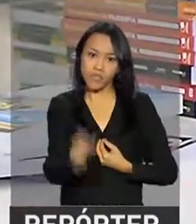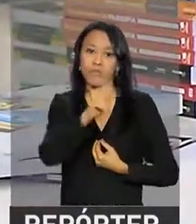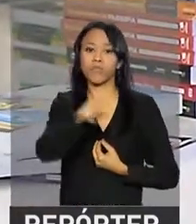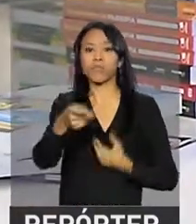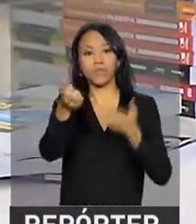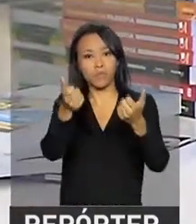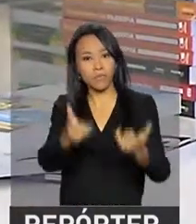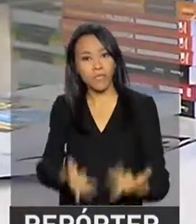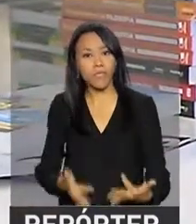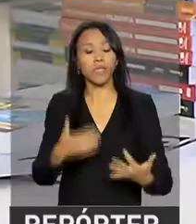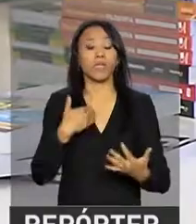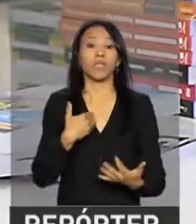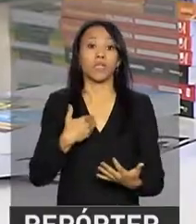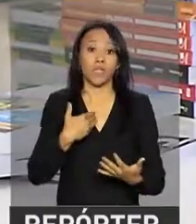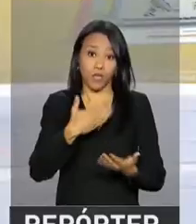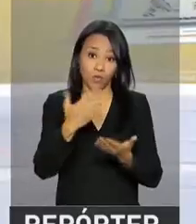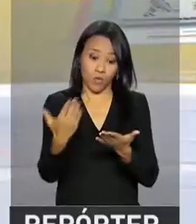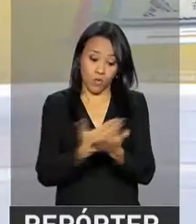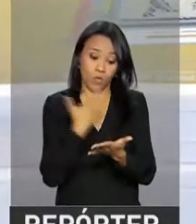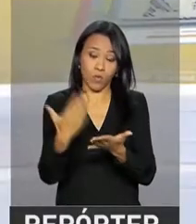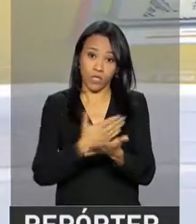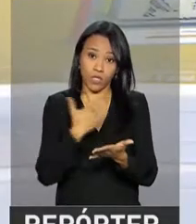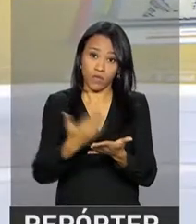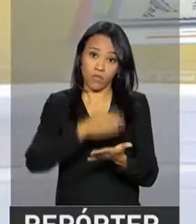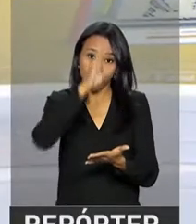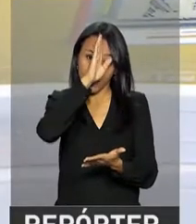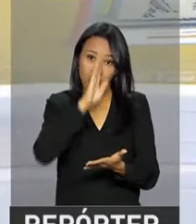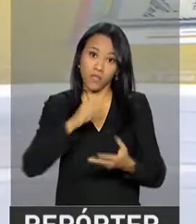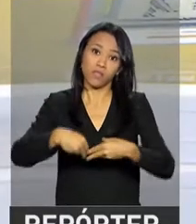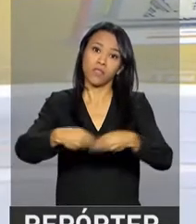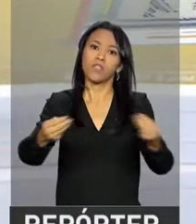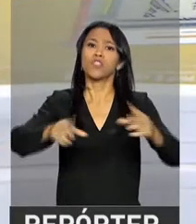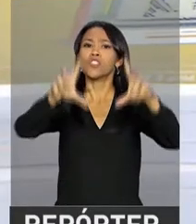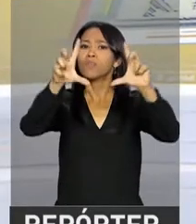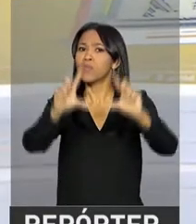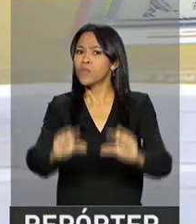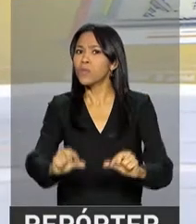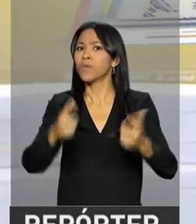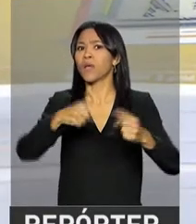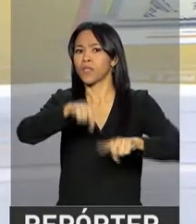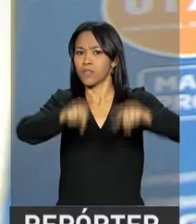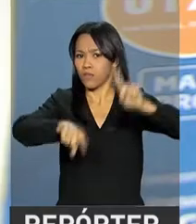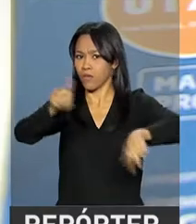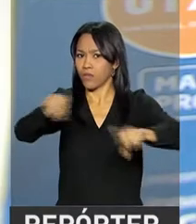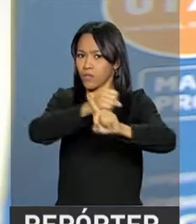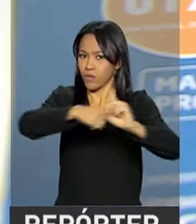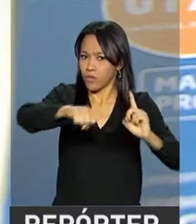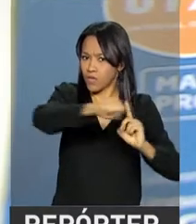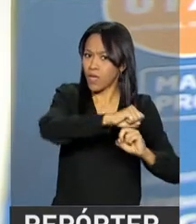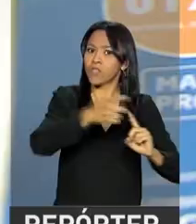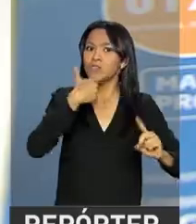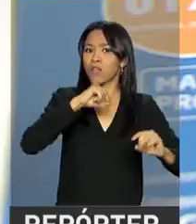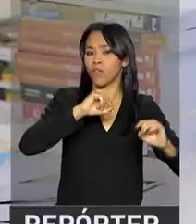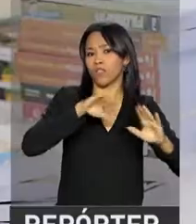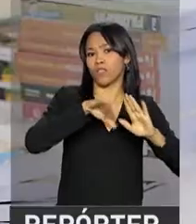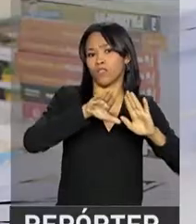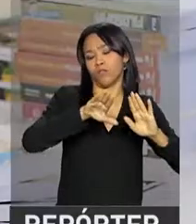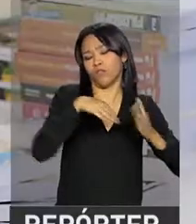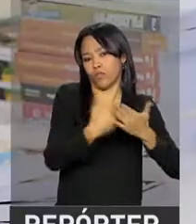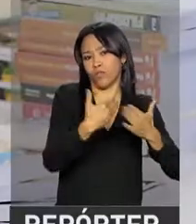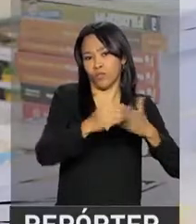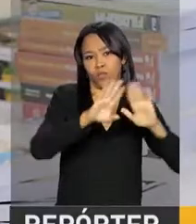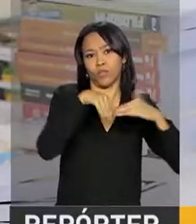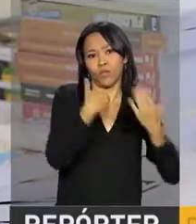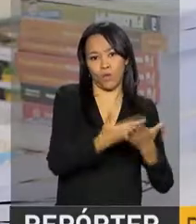ainda considera que o acesso gratuito aos livros diminui o abismo social entre alunos da rede pública e da rede particular. O nosso